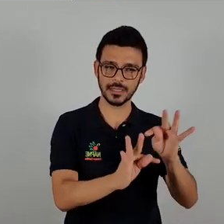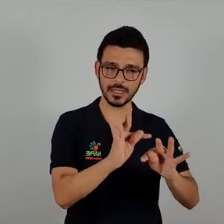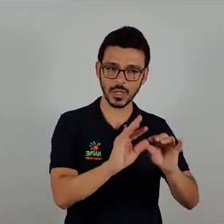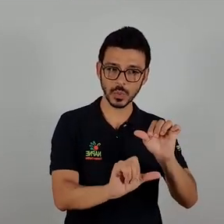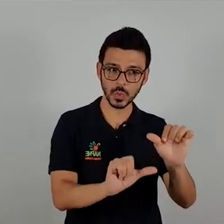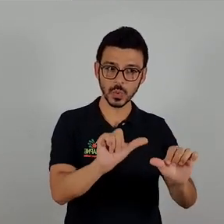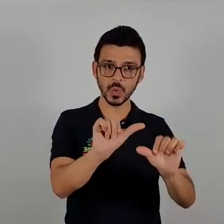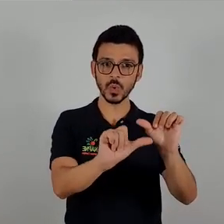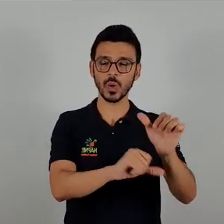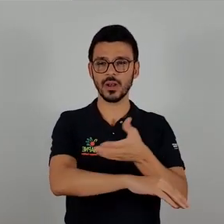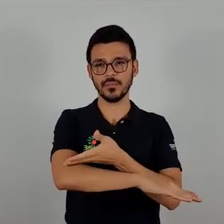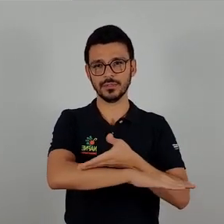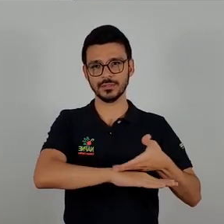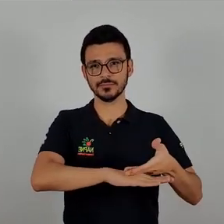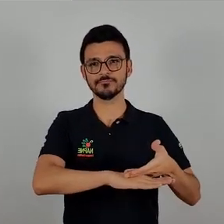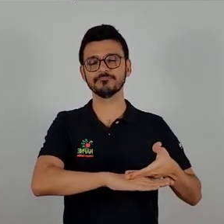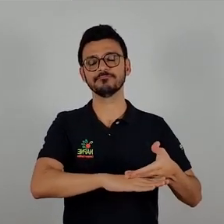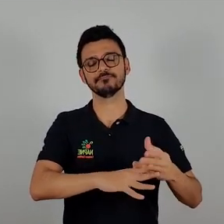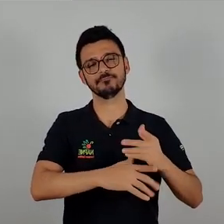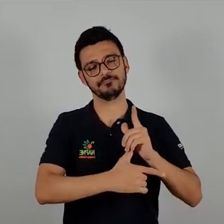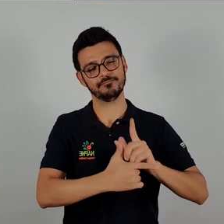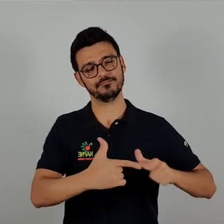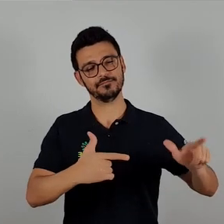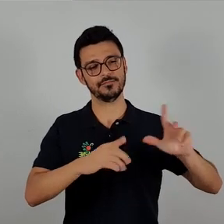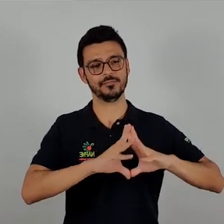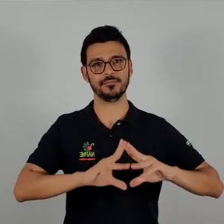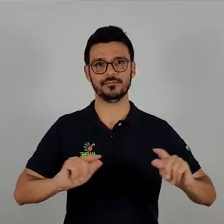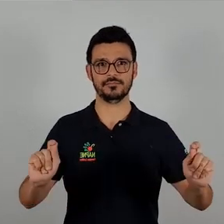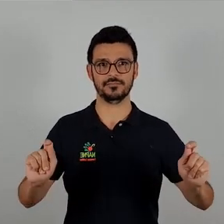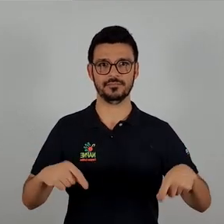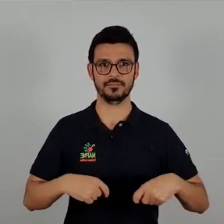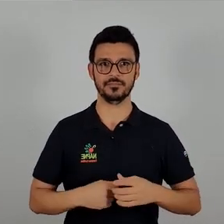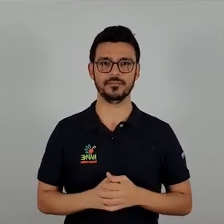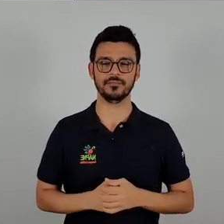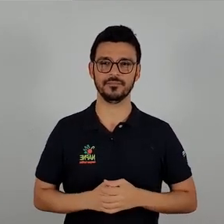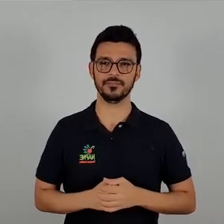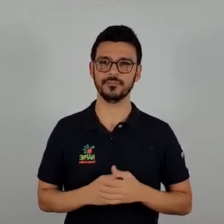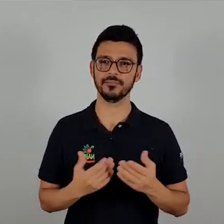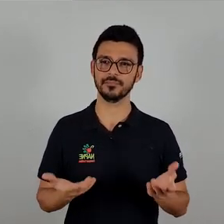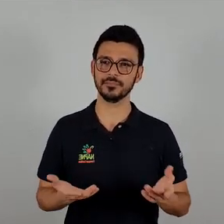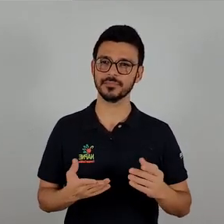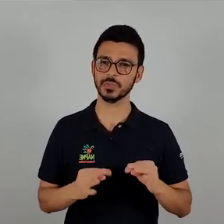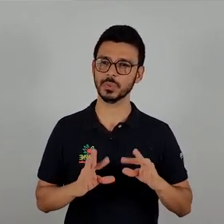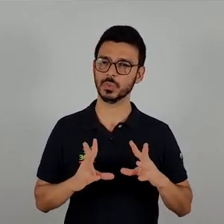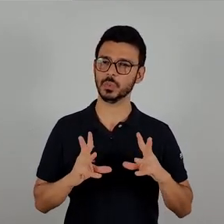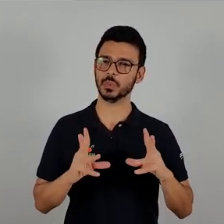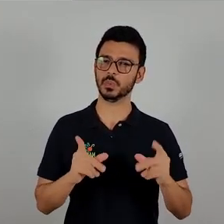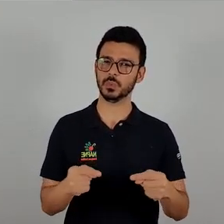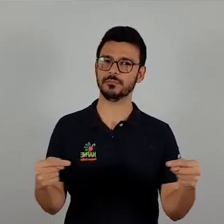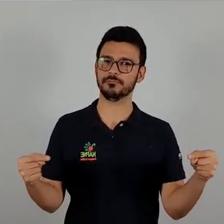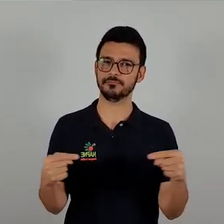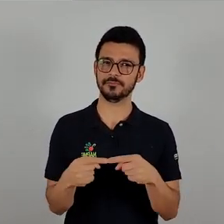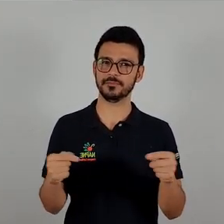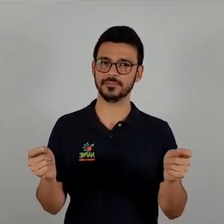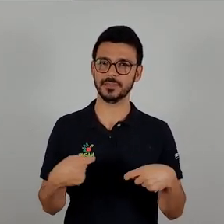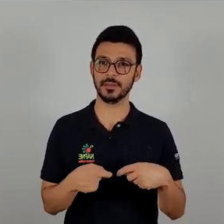precisa. Qual é a única espécie que bebe leite depois que desmama? Só o ser humano, e nem da própria